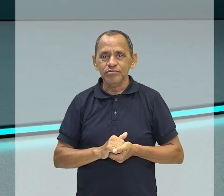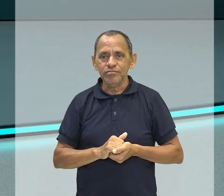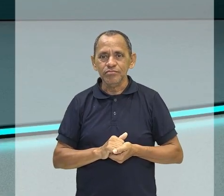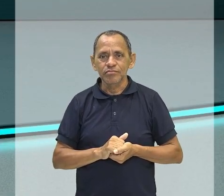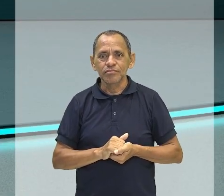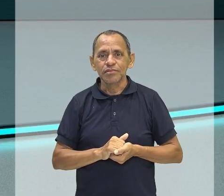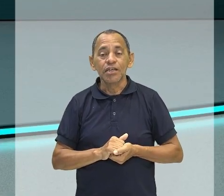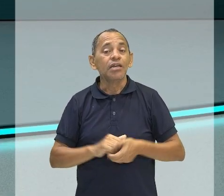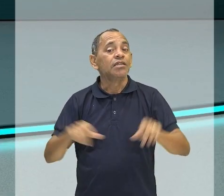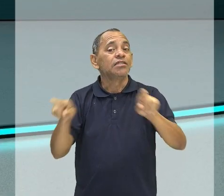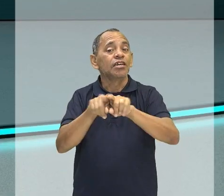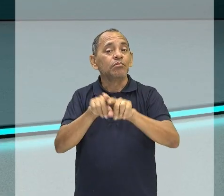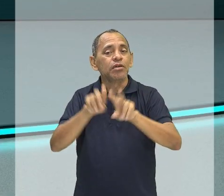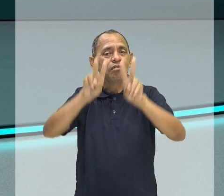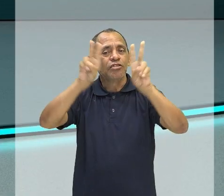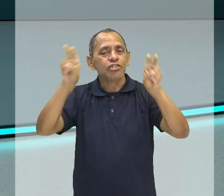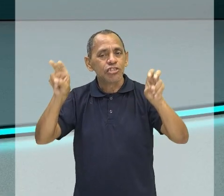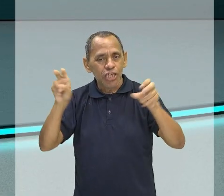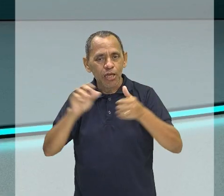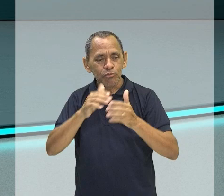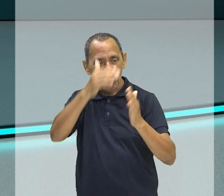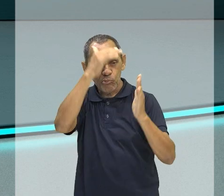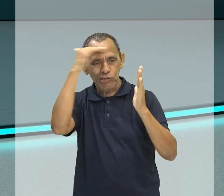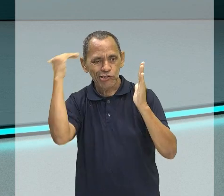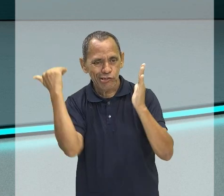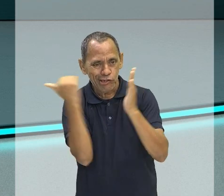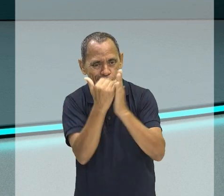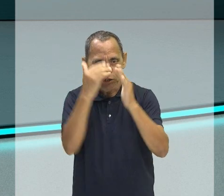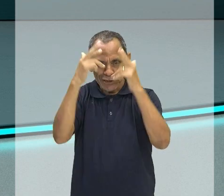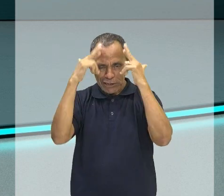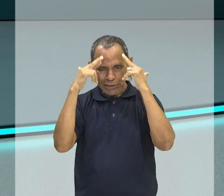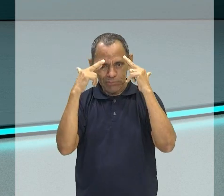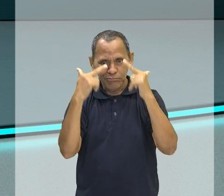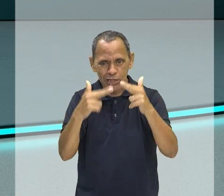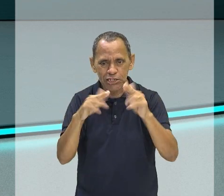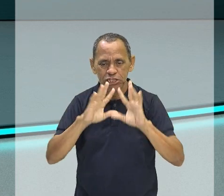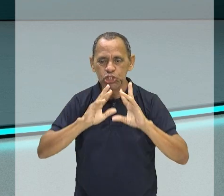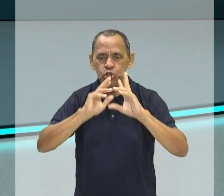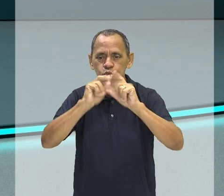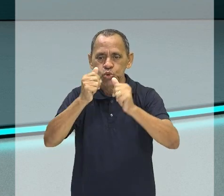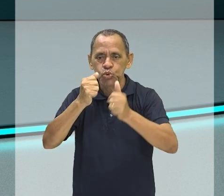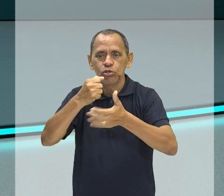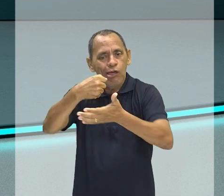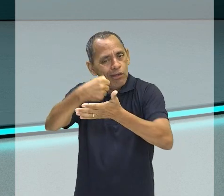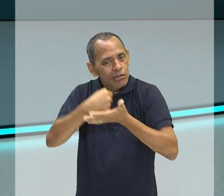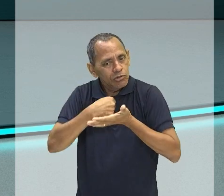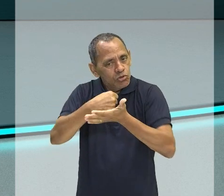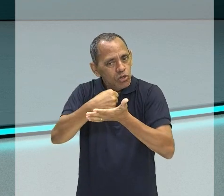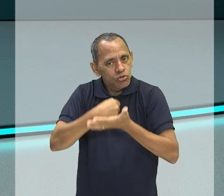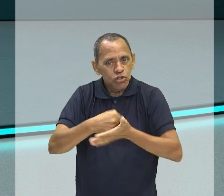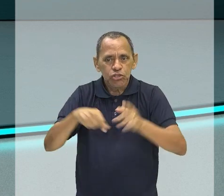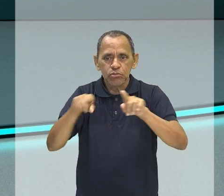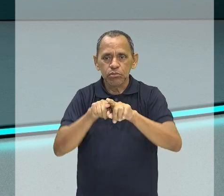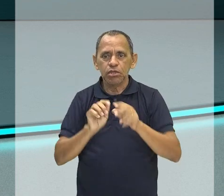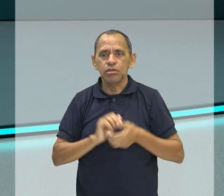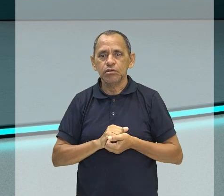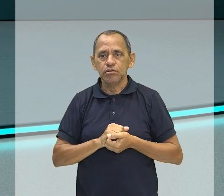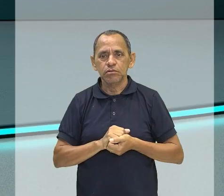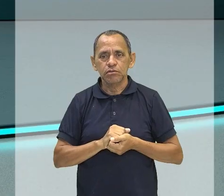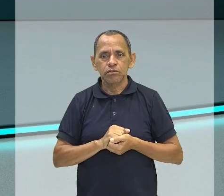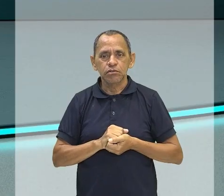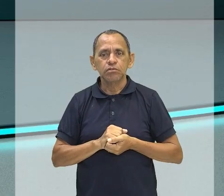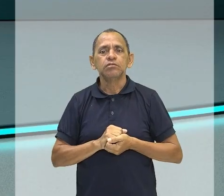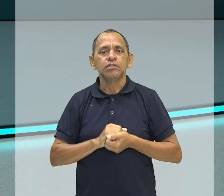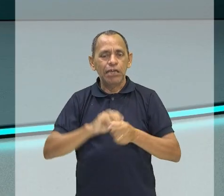da disciplina, do respeito e tudo mais que as lutas, não somente o karatê, mas as lutas, as